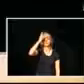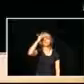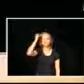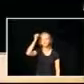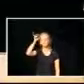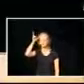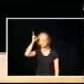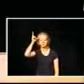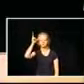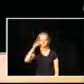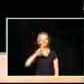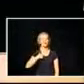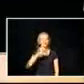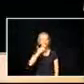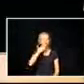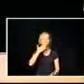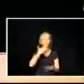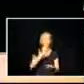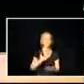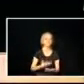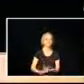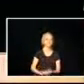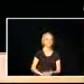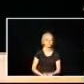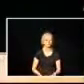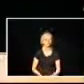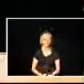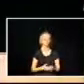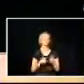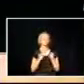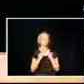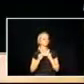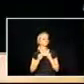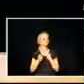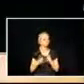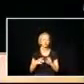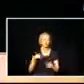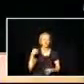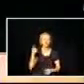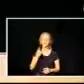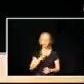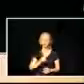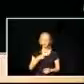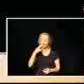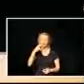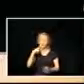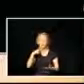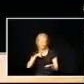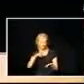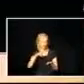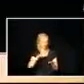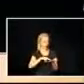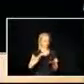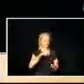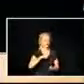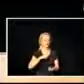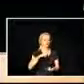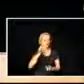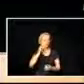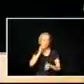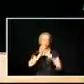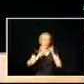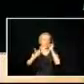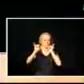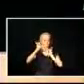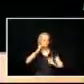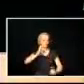do município que a gente possa ter o quanto antes o acesso a essas informações, para que a gente